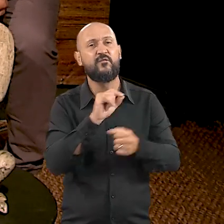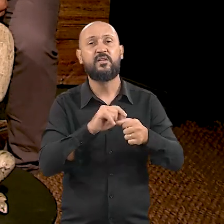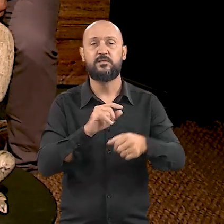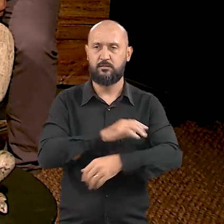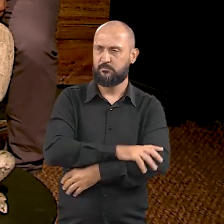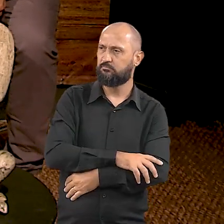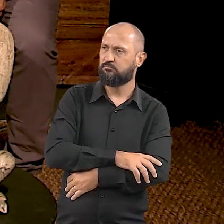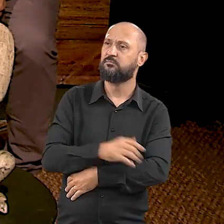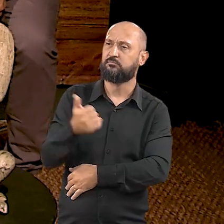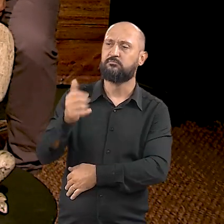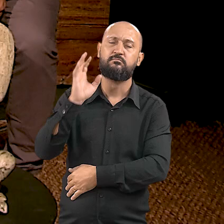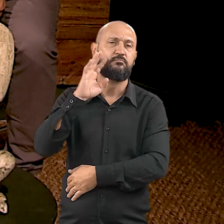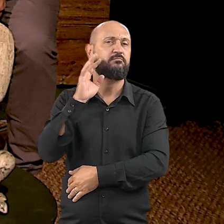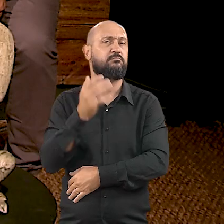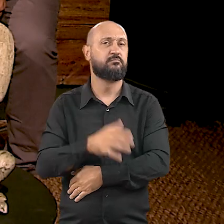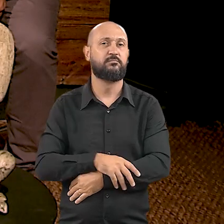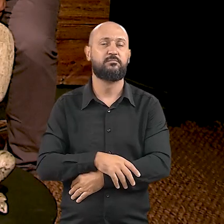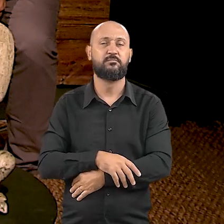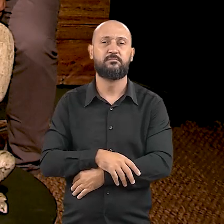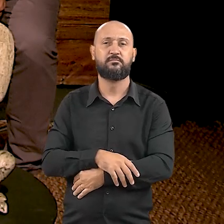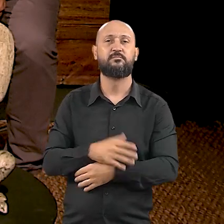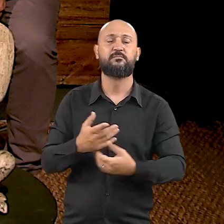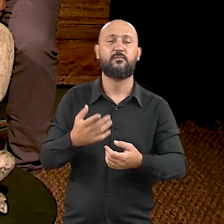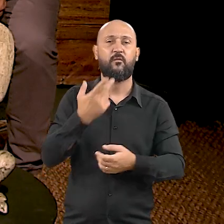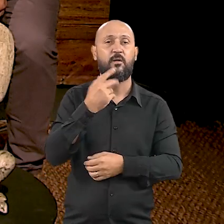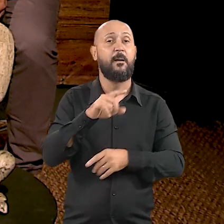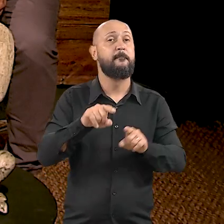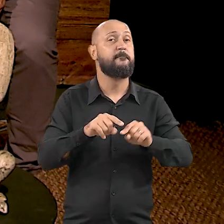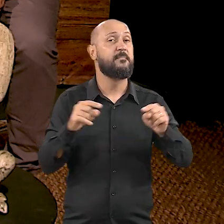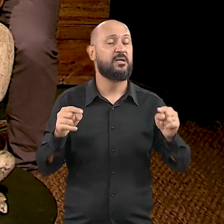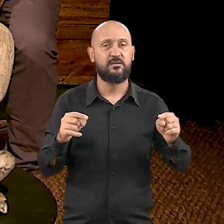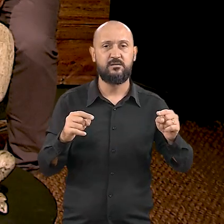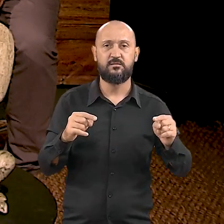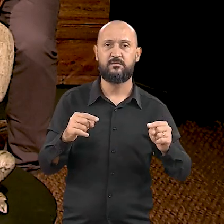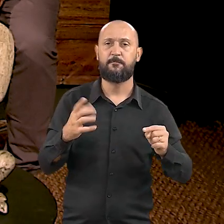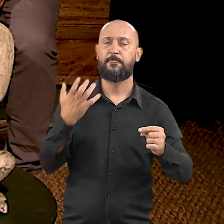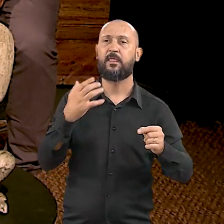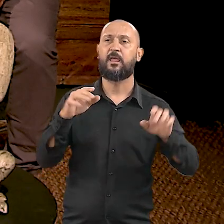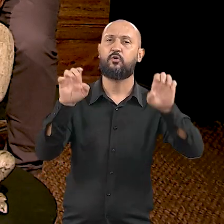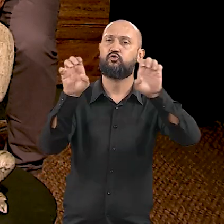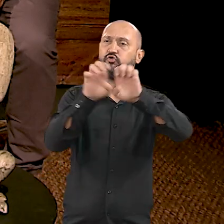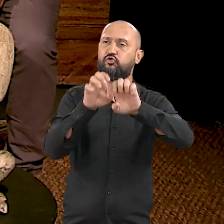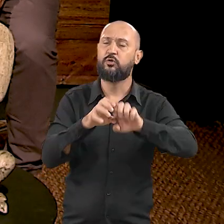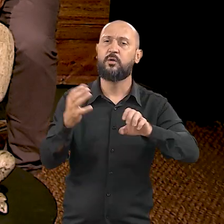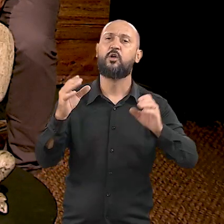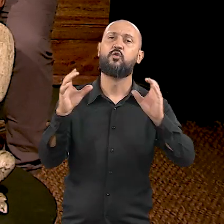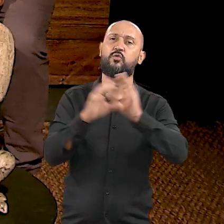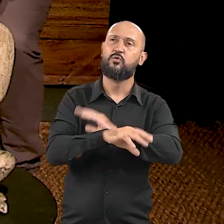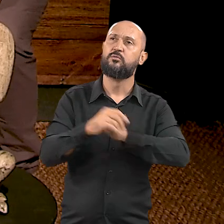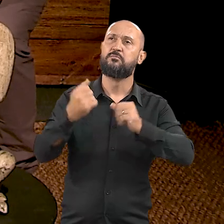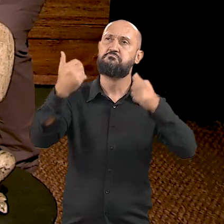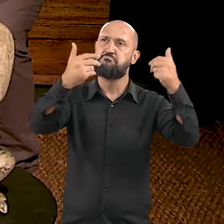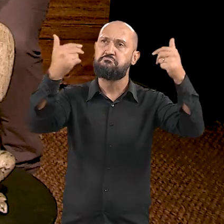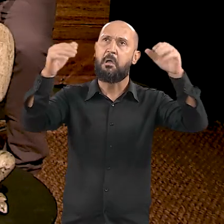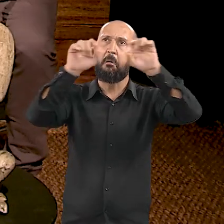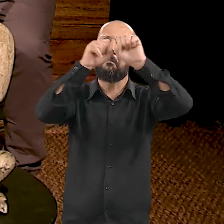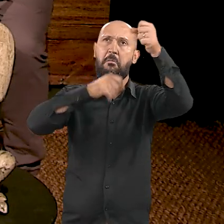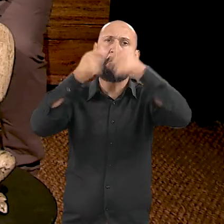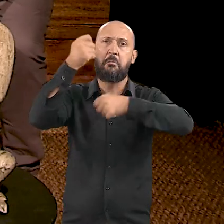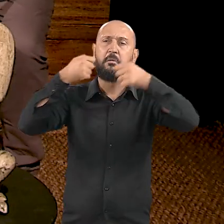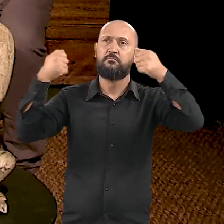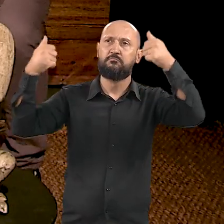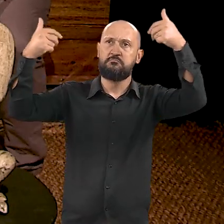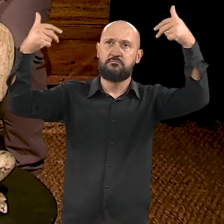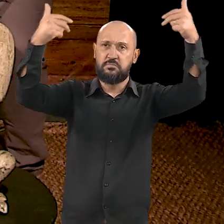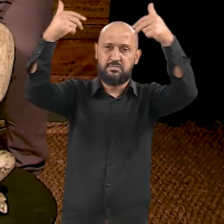dessa música. Falei, legal. Então eu falei... Ele falou assim, só que eu quero estrutura, hein? Quero tudo. Traveling, grua, tudo